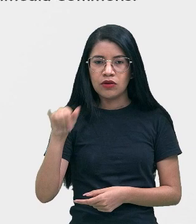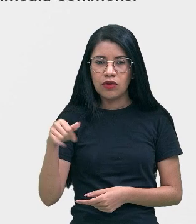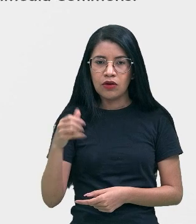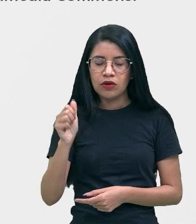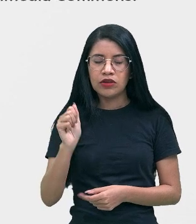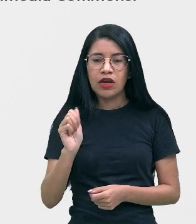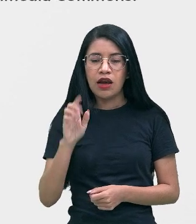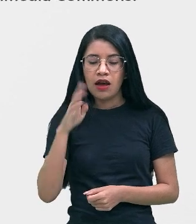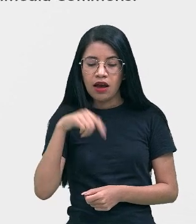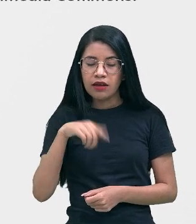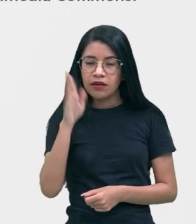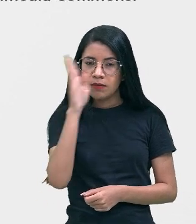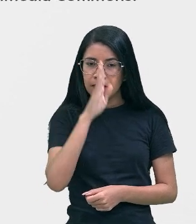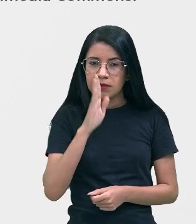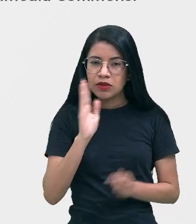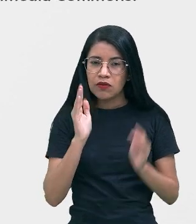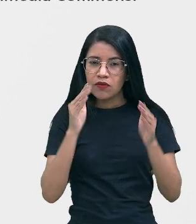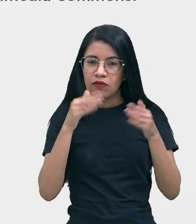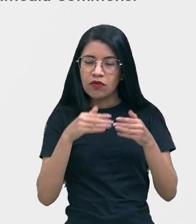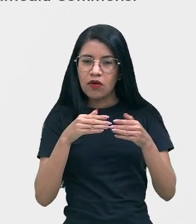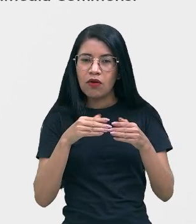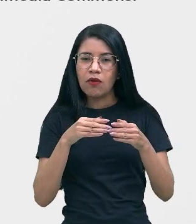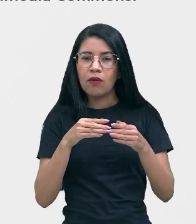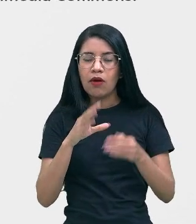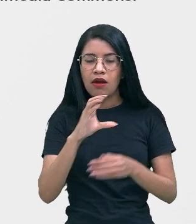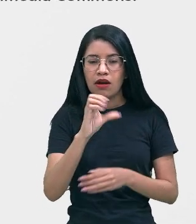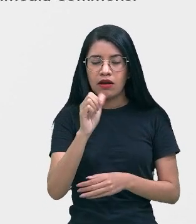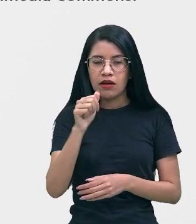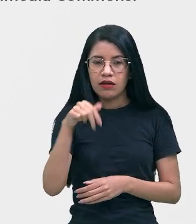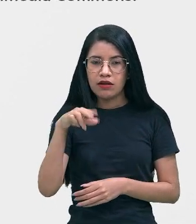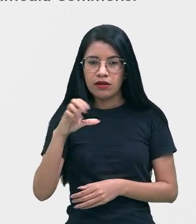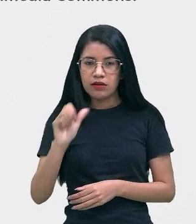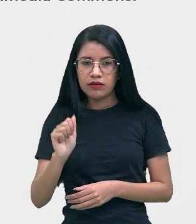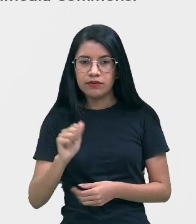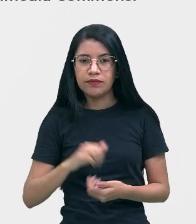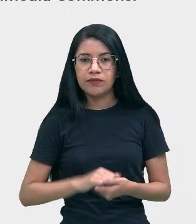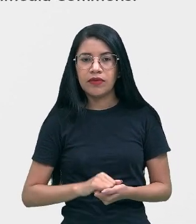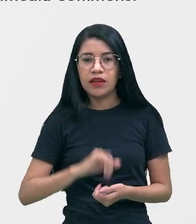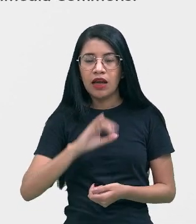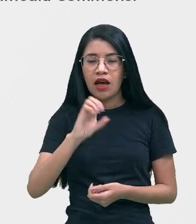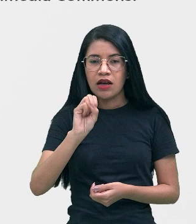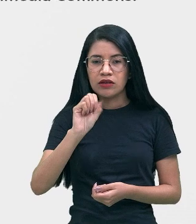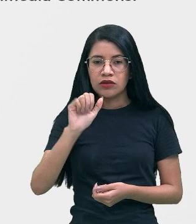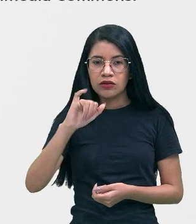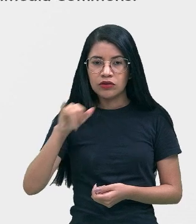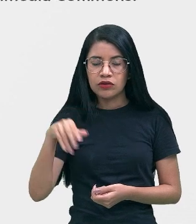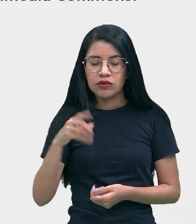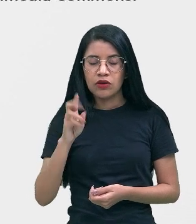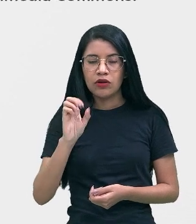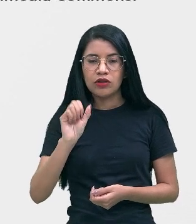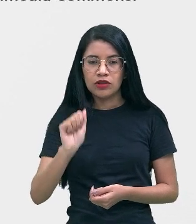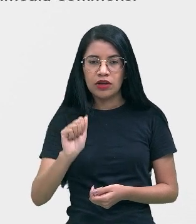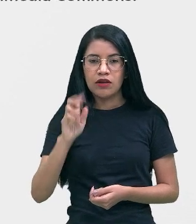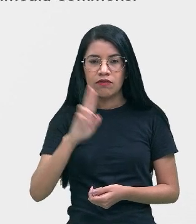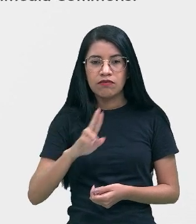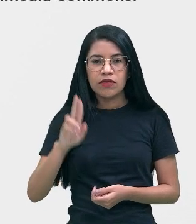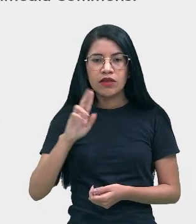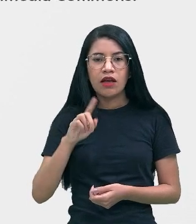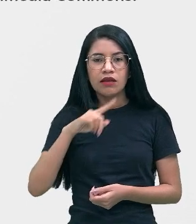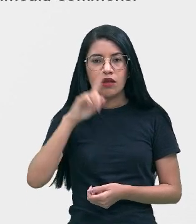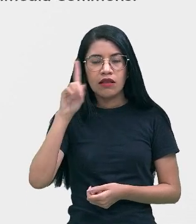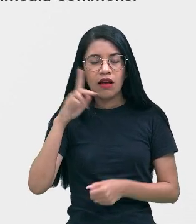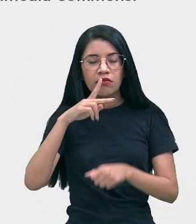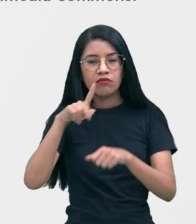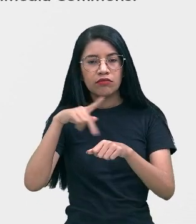bom? Soja, por exemplo, é muito utilizado como biocombustível nos Estados Unidos. Além de matérias-primas alternativas